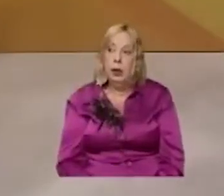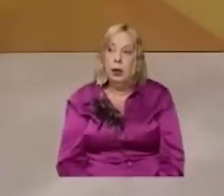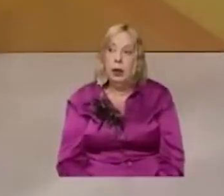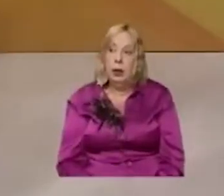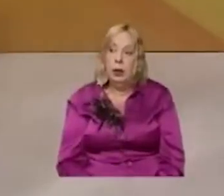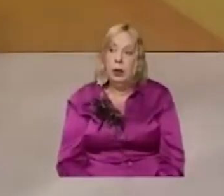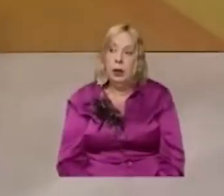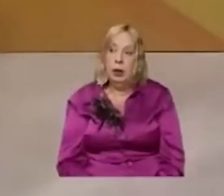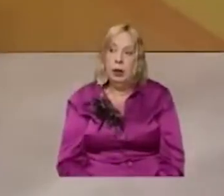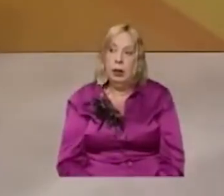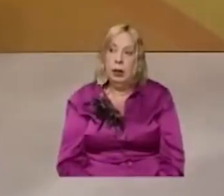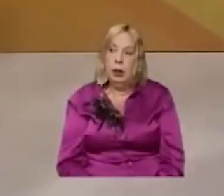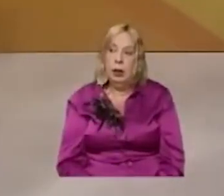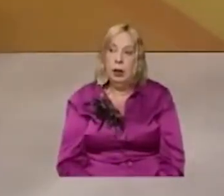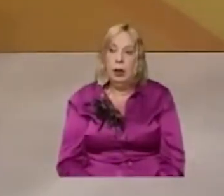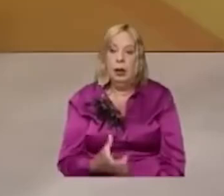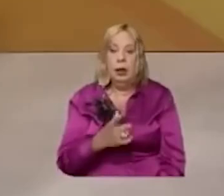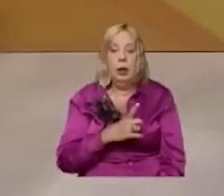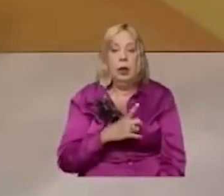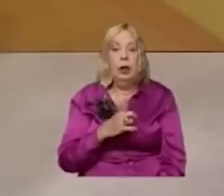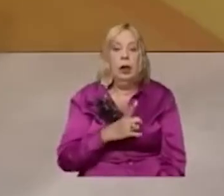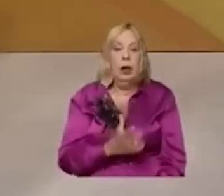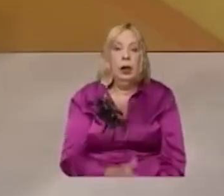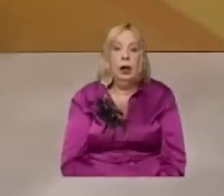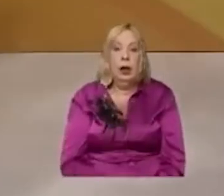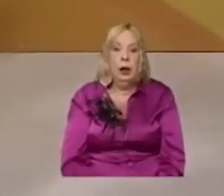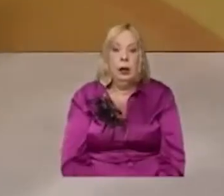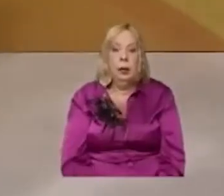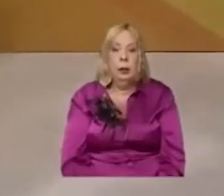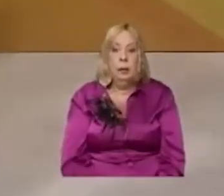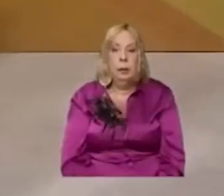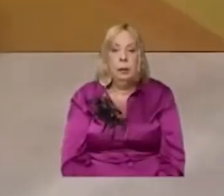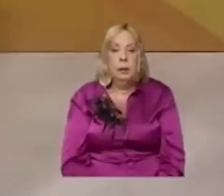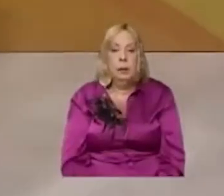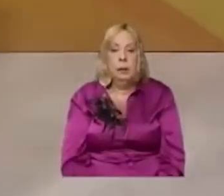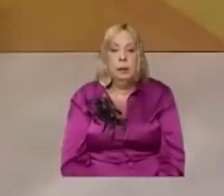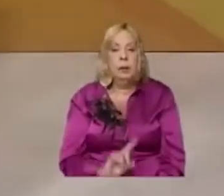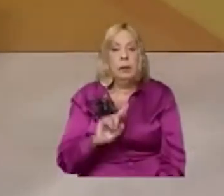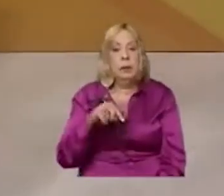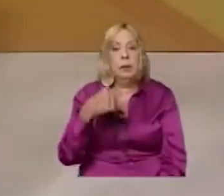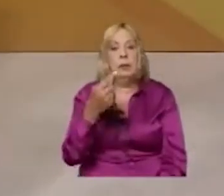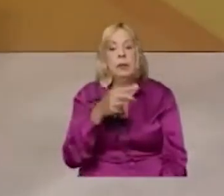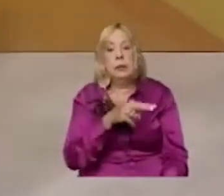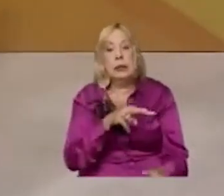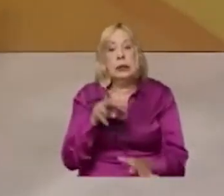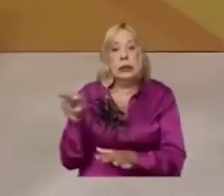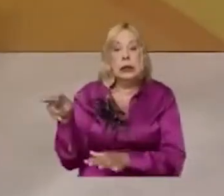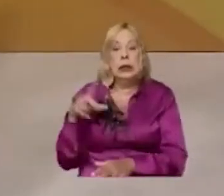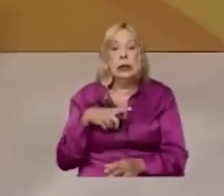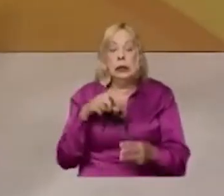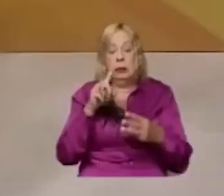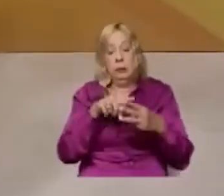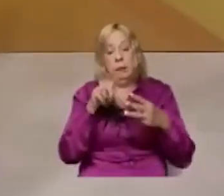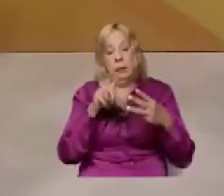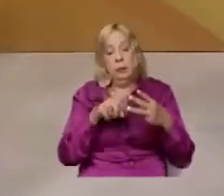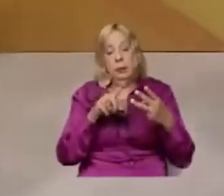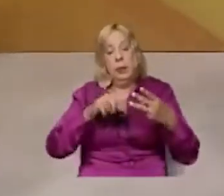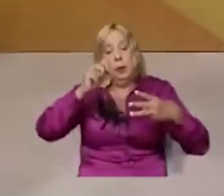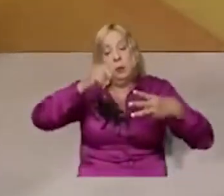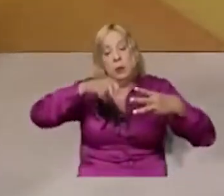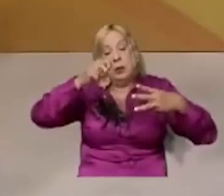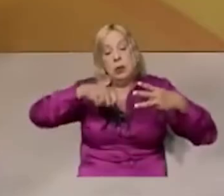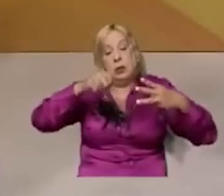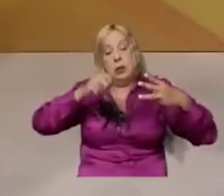de volta. Tá de volta e é na próxima semana. São três chances em uma só,